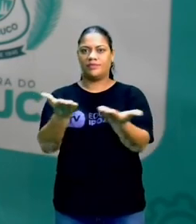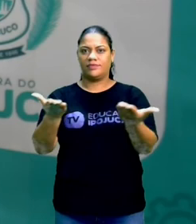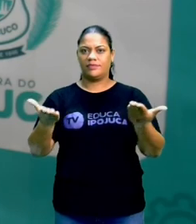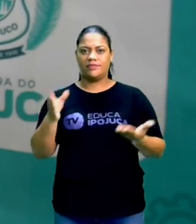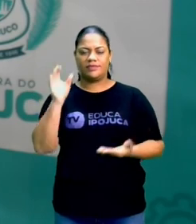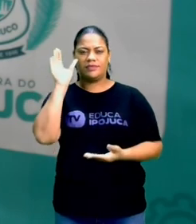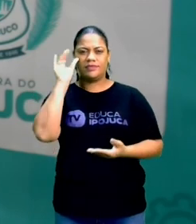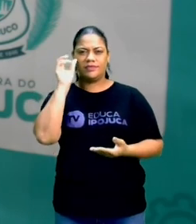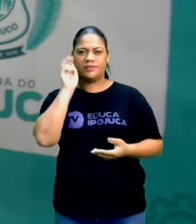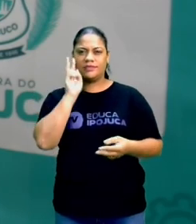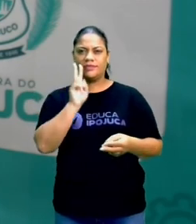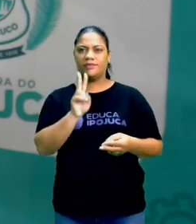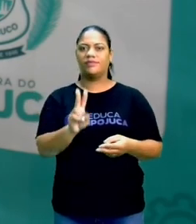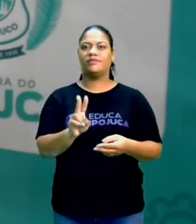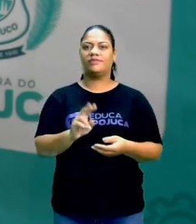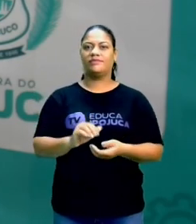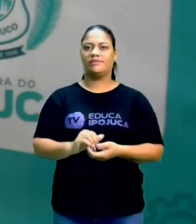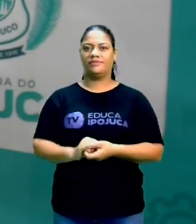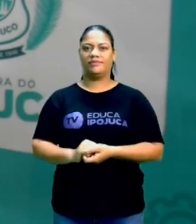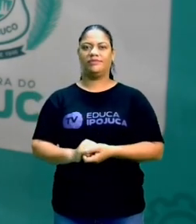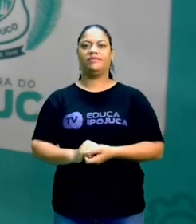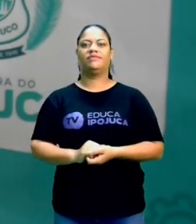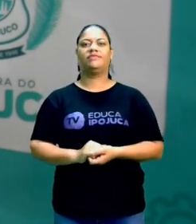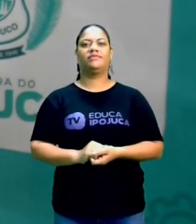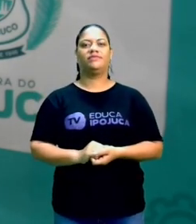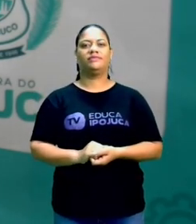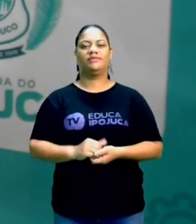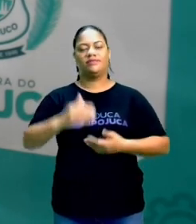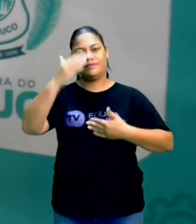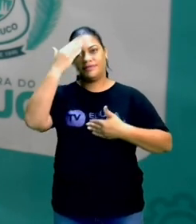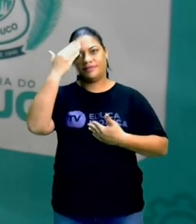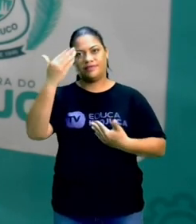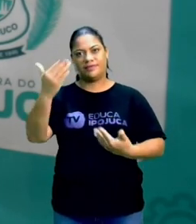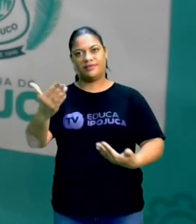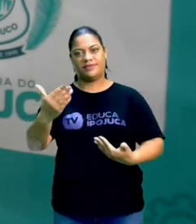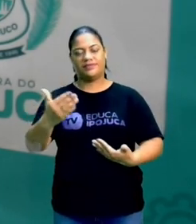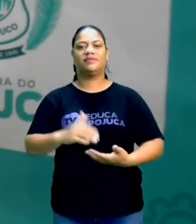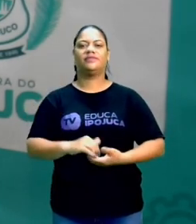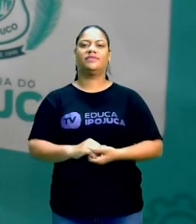curiosidade, instigue essa curiosidade dentro de você. Grata por sua